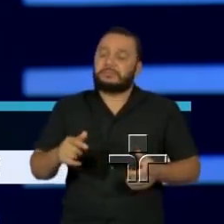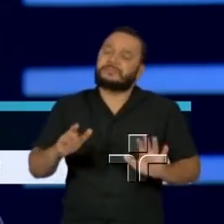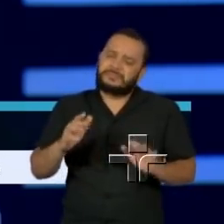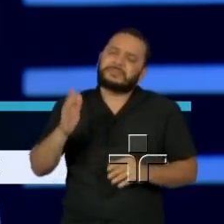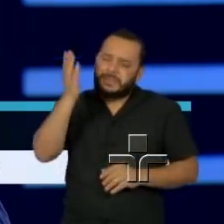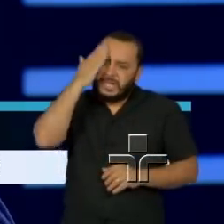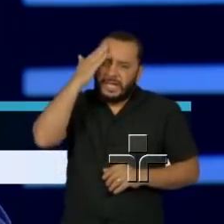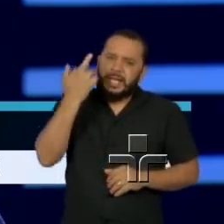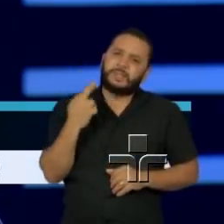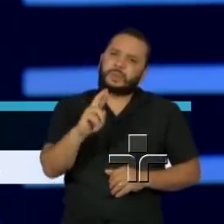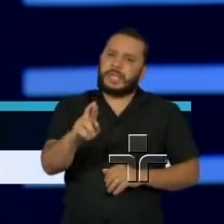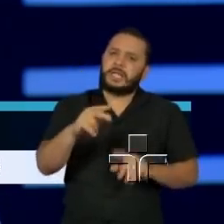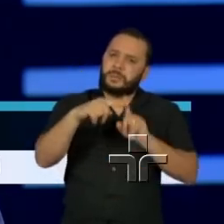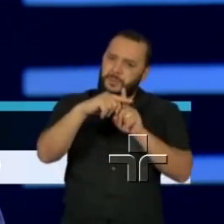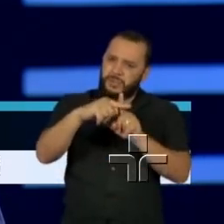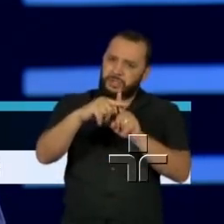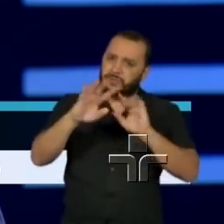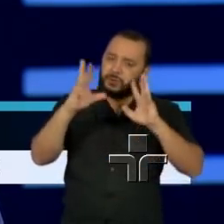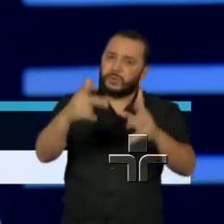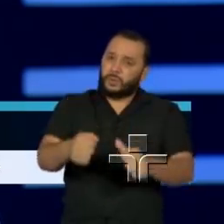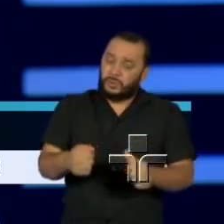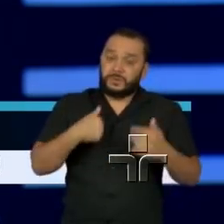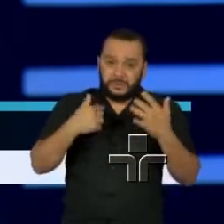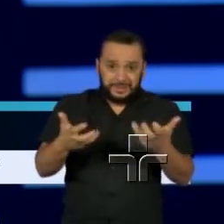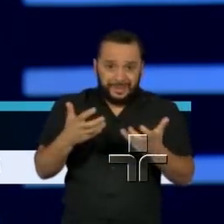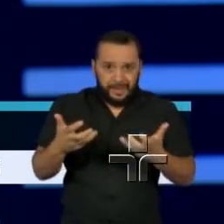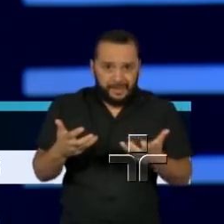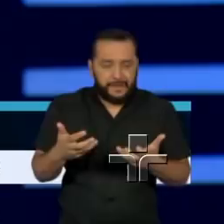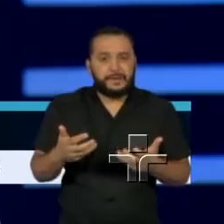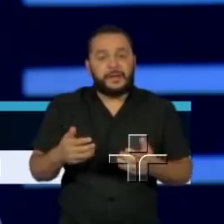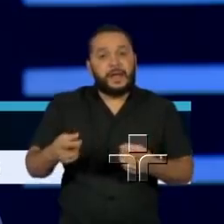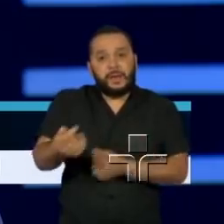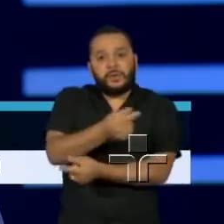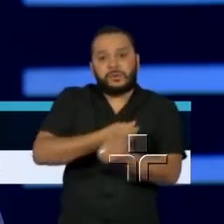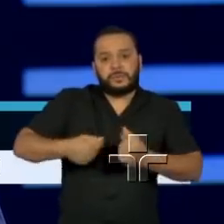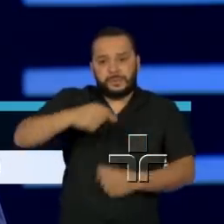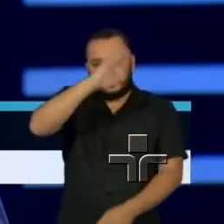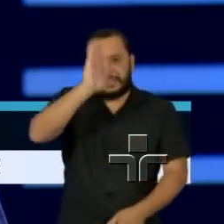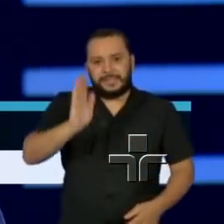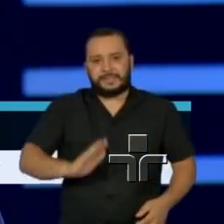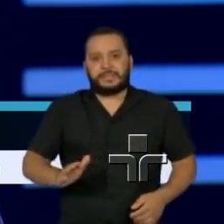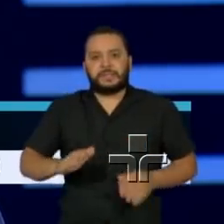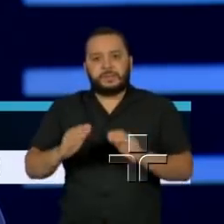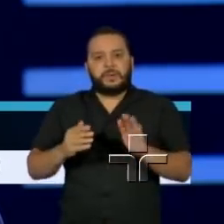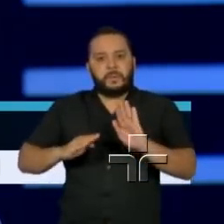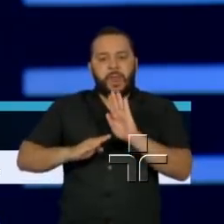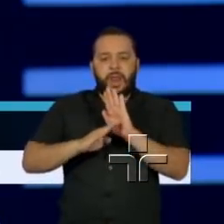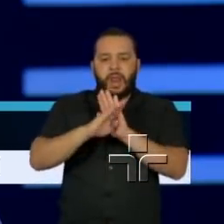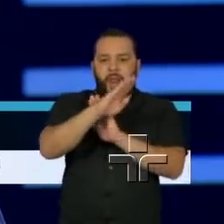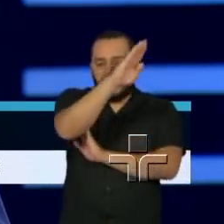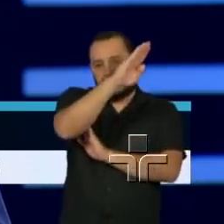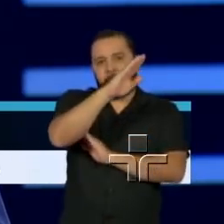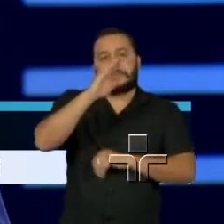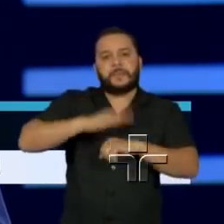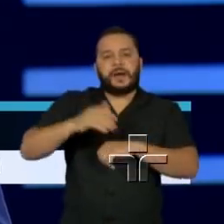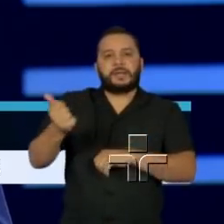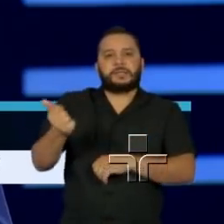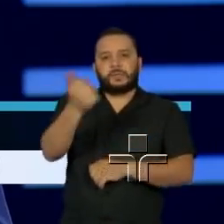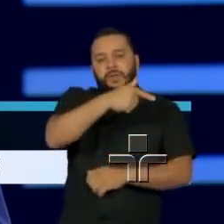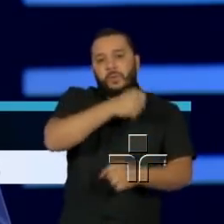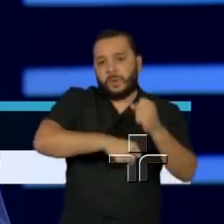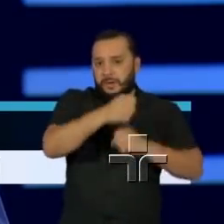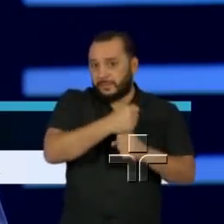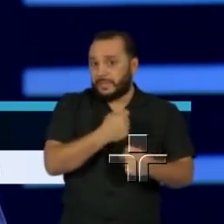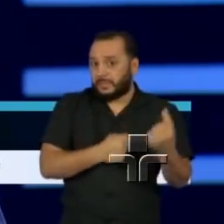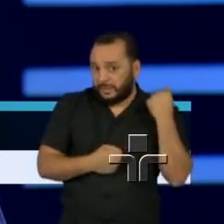nós desejamos, que todos que nos acompanham também, que a economia brasileira esse ano cresça mais do que a do ano passado, apesar que não saiu o índice, mas